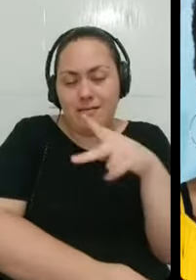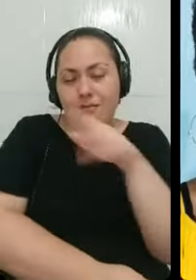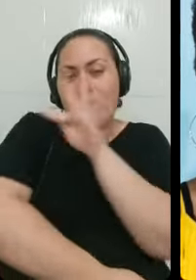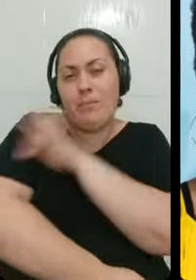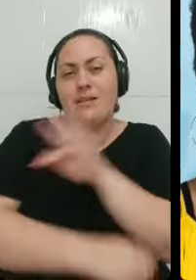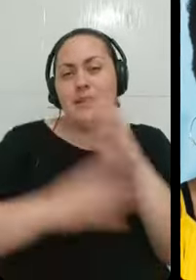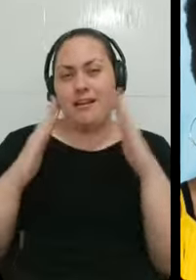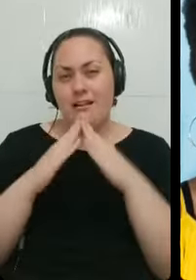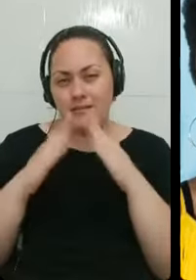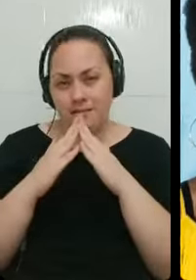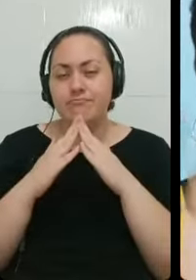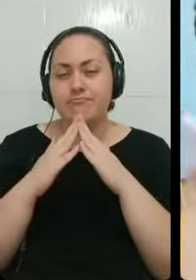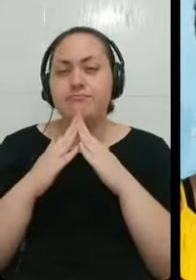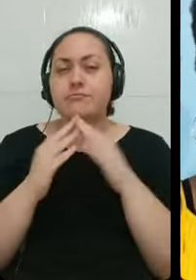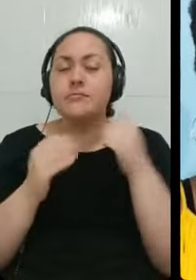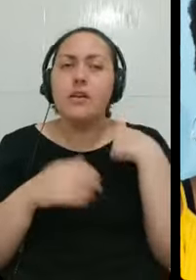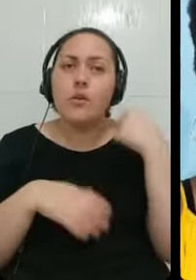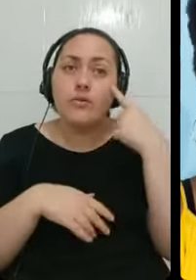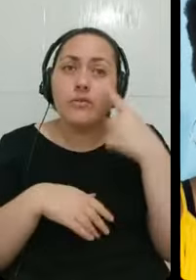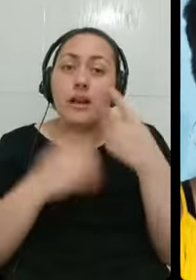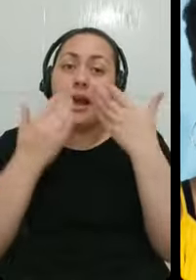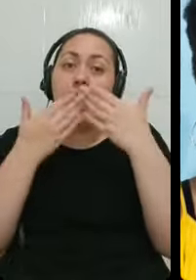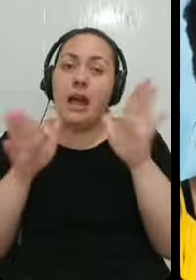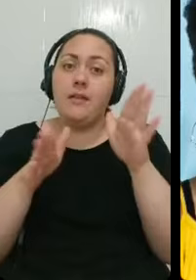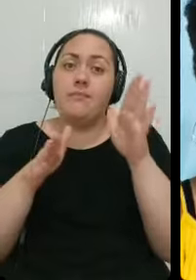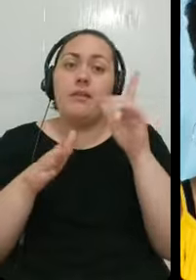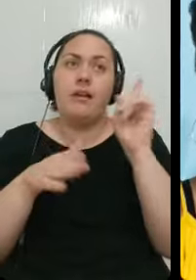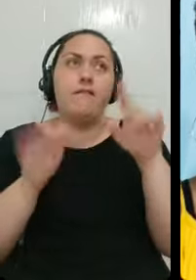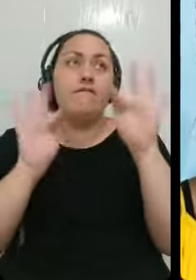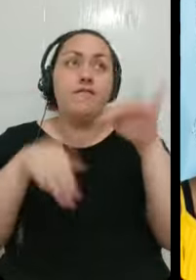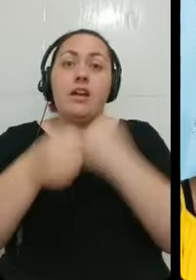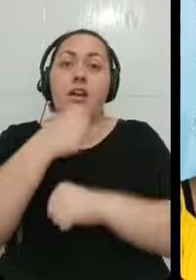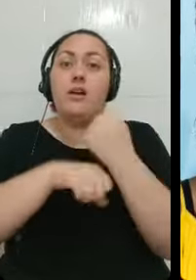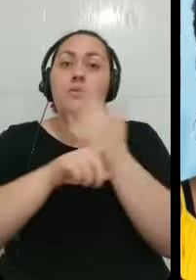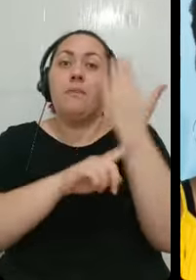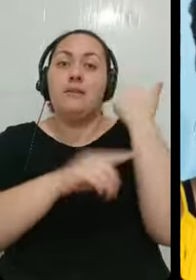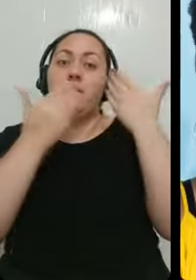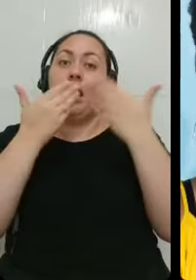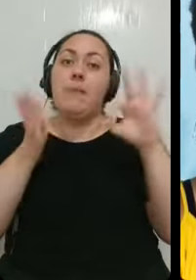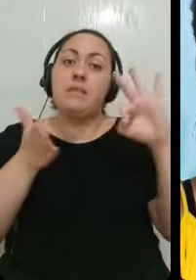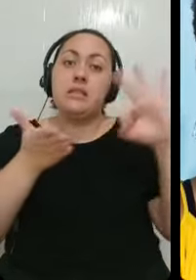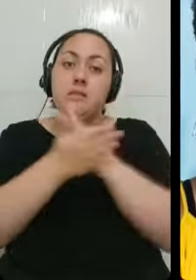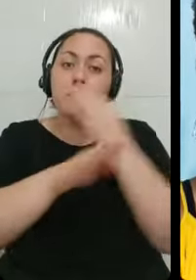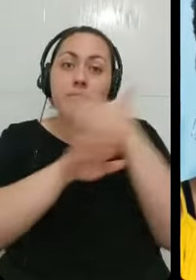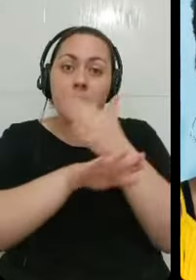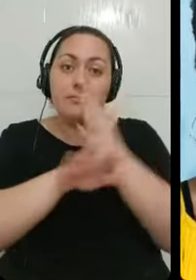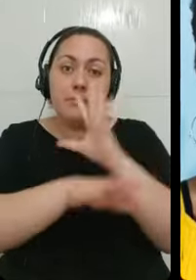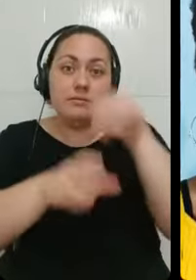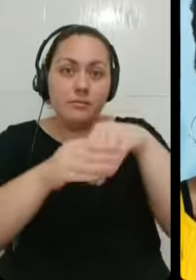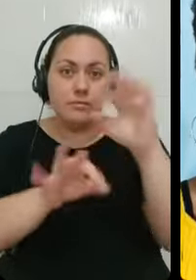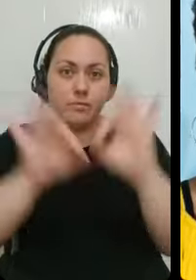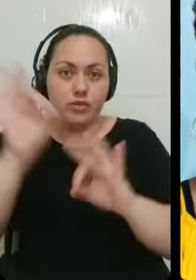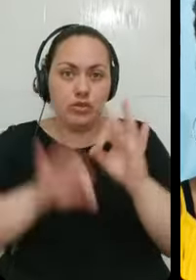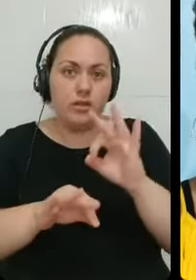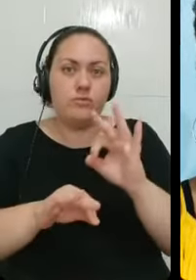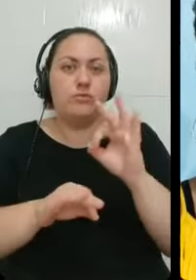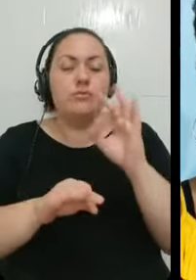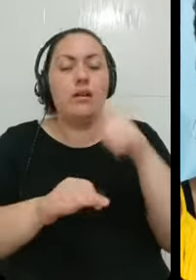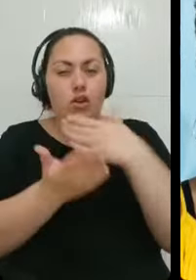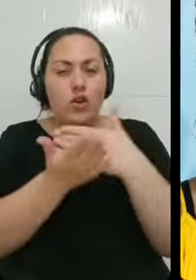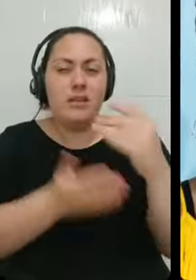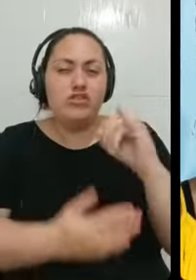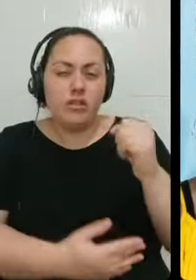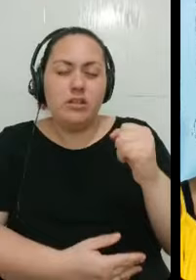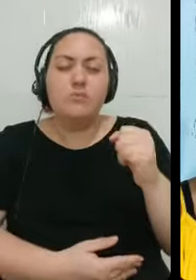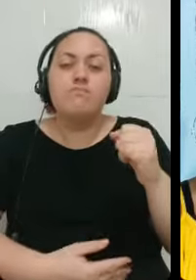me engano, foi no final do ano passado, para ingressar no início desse ano, aí foi quando eu participei e entrei, assim. Mas foi